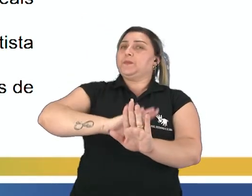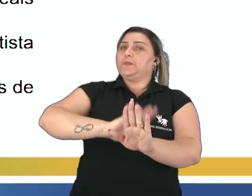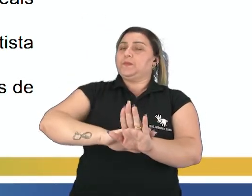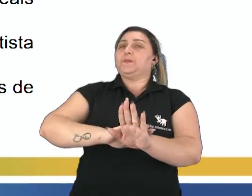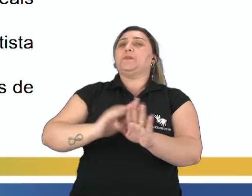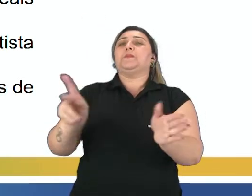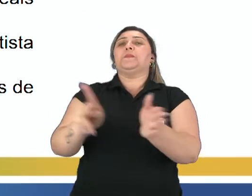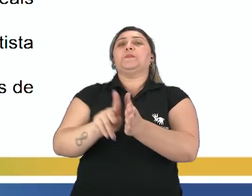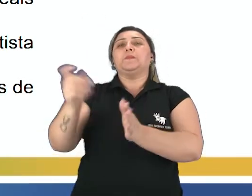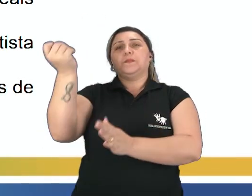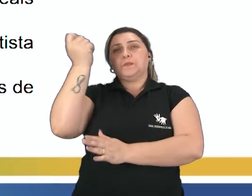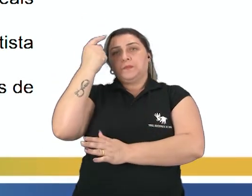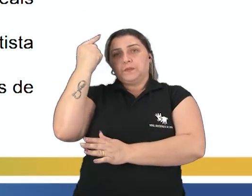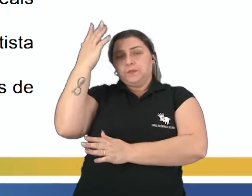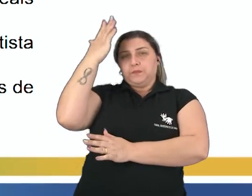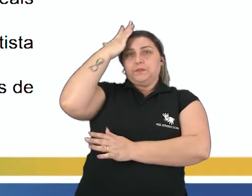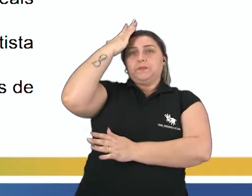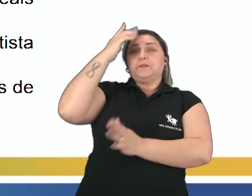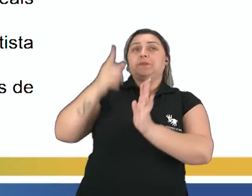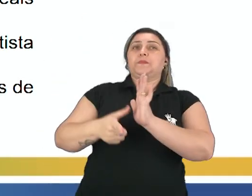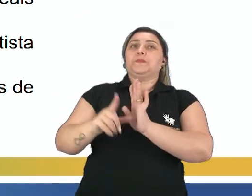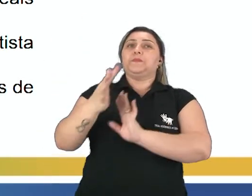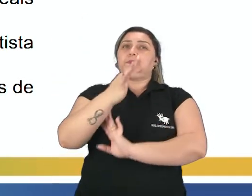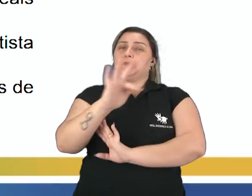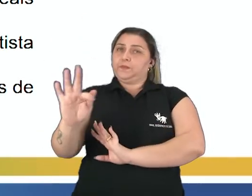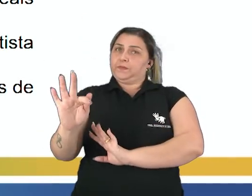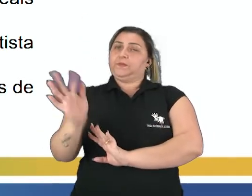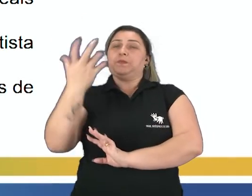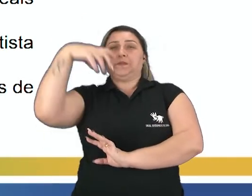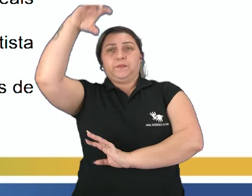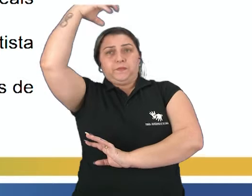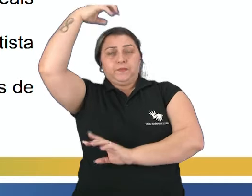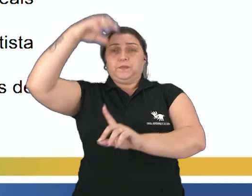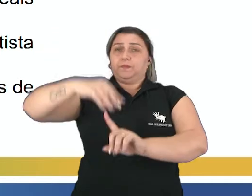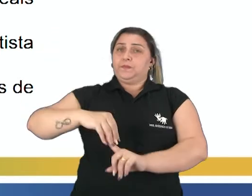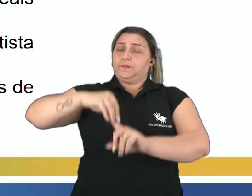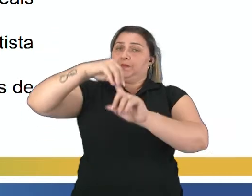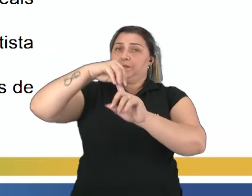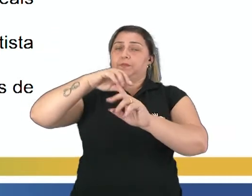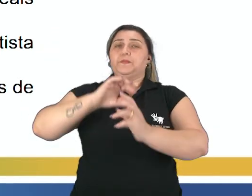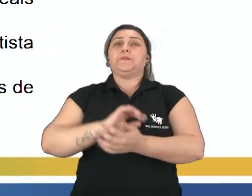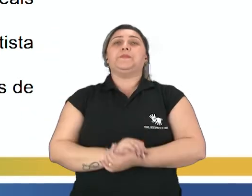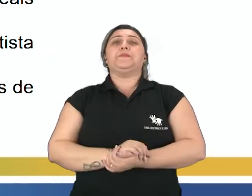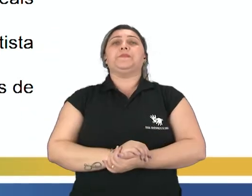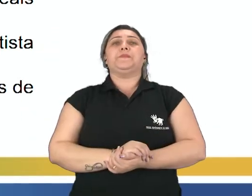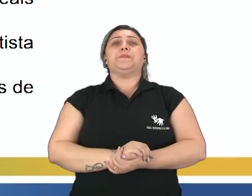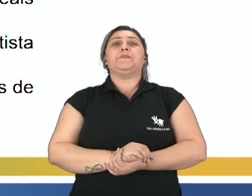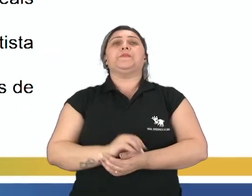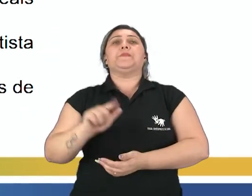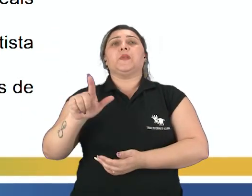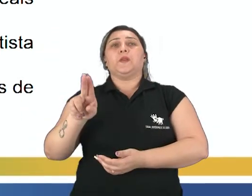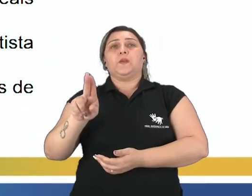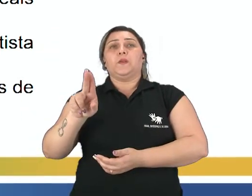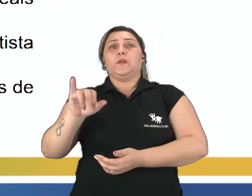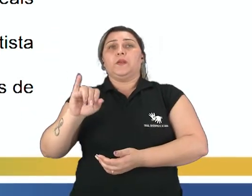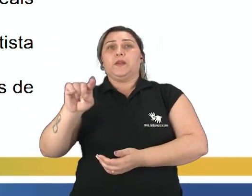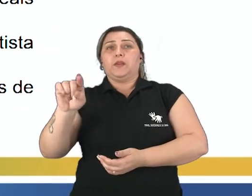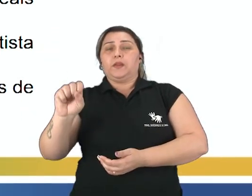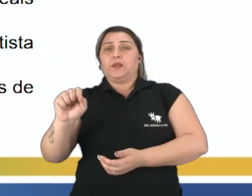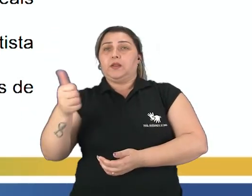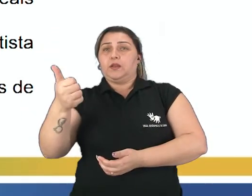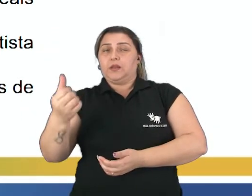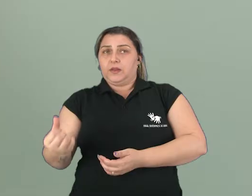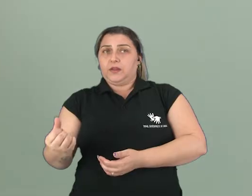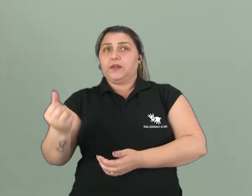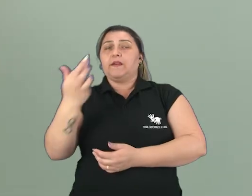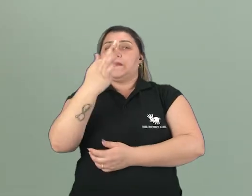do iluminismo. Antes da Revolução, a França era uma monarquia absolutista, governada por Luís XVI, e a França